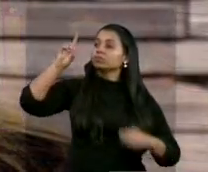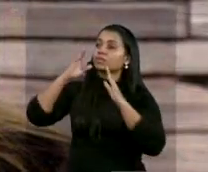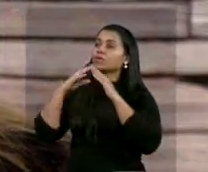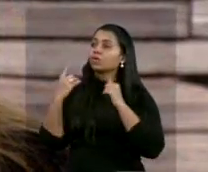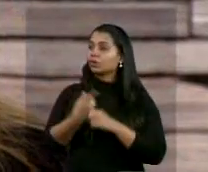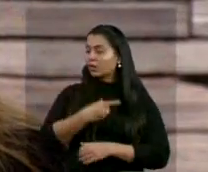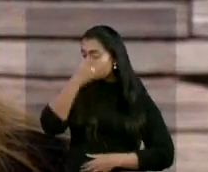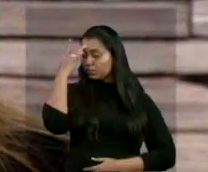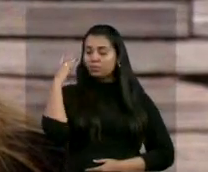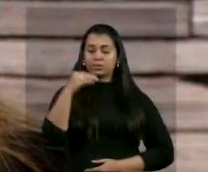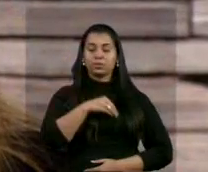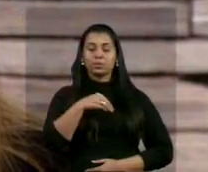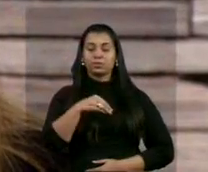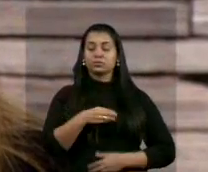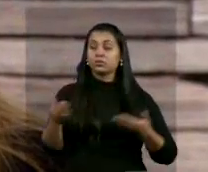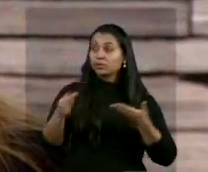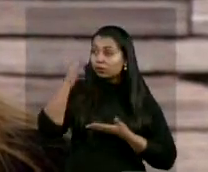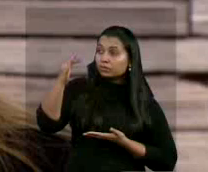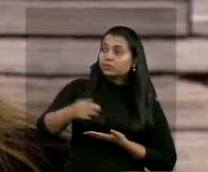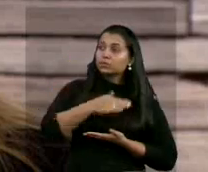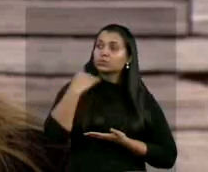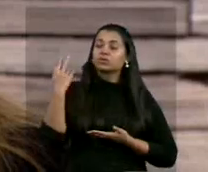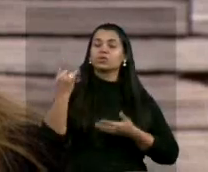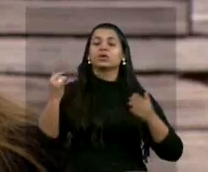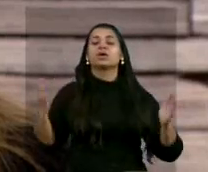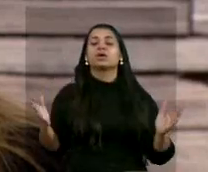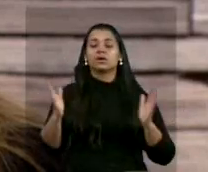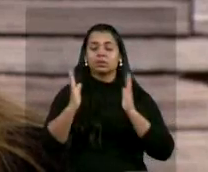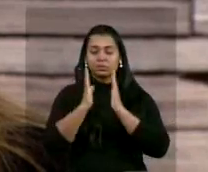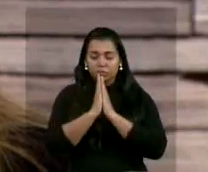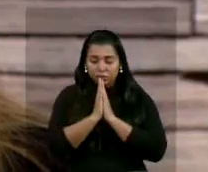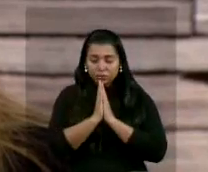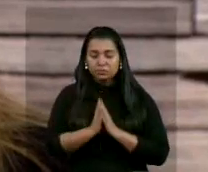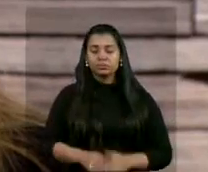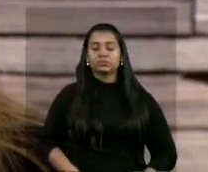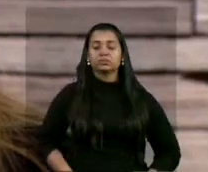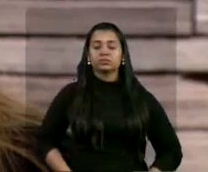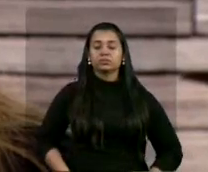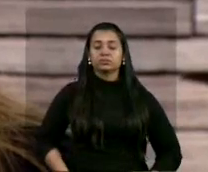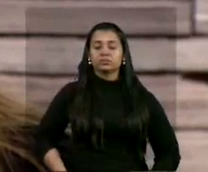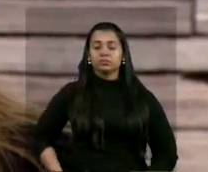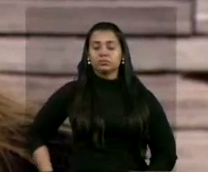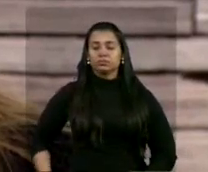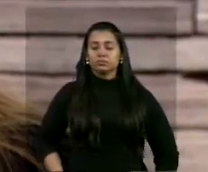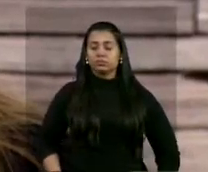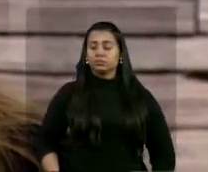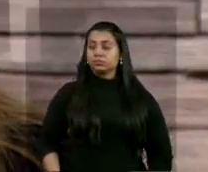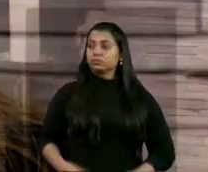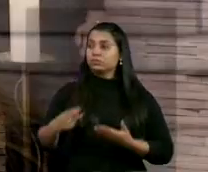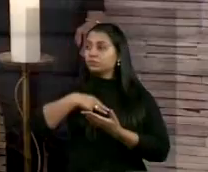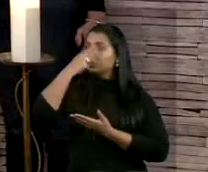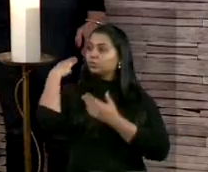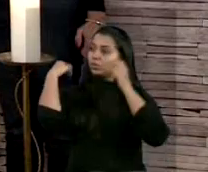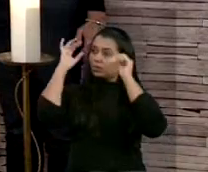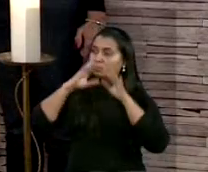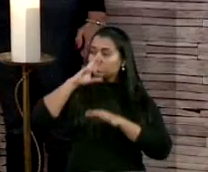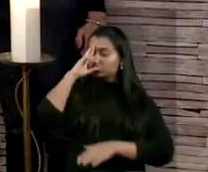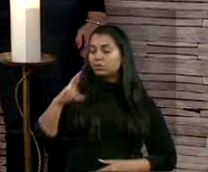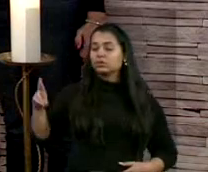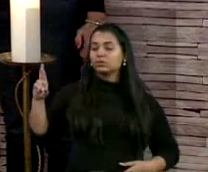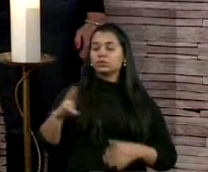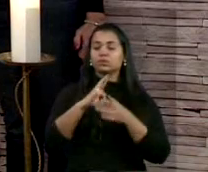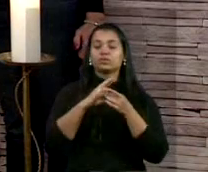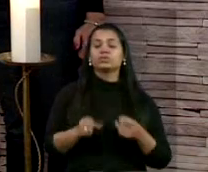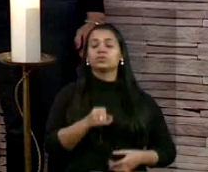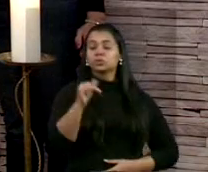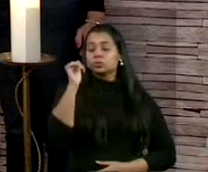de Deus, rogai por nós, pecadores, agora e na hora de nossa morte. Amém. Ave Maria, cheia de